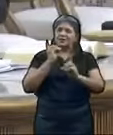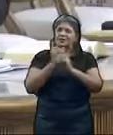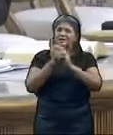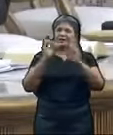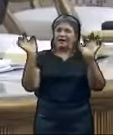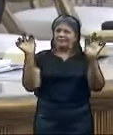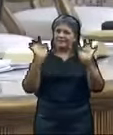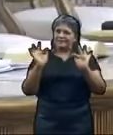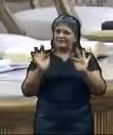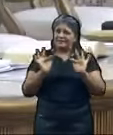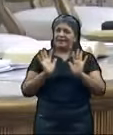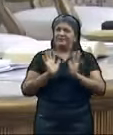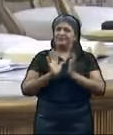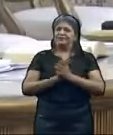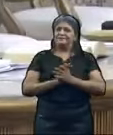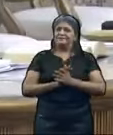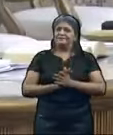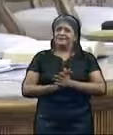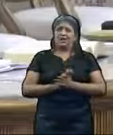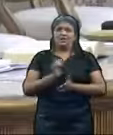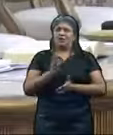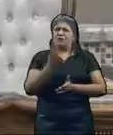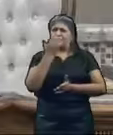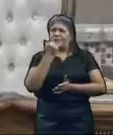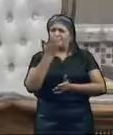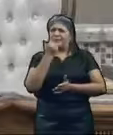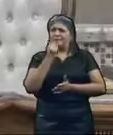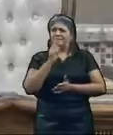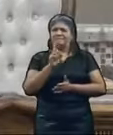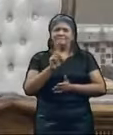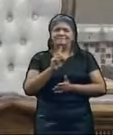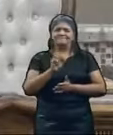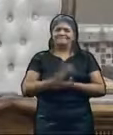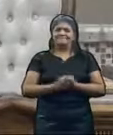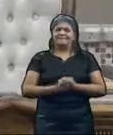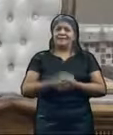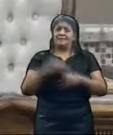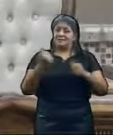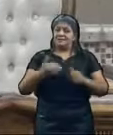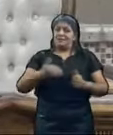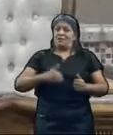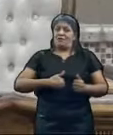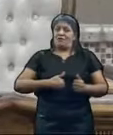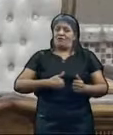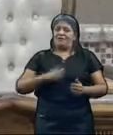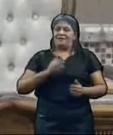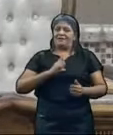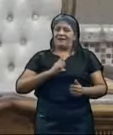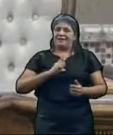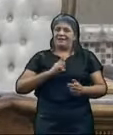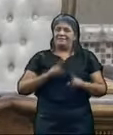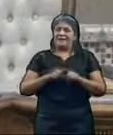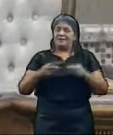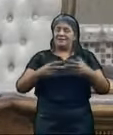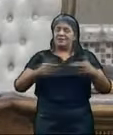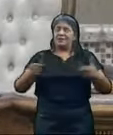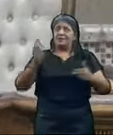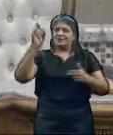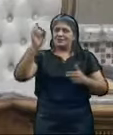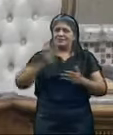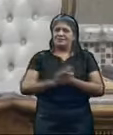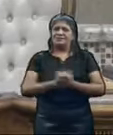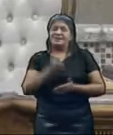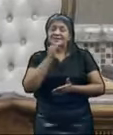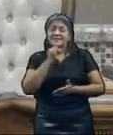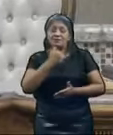é que para ser feliz tem que ter homem olha para nós João Joga lá na no